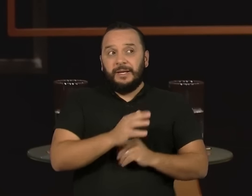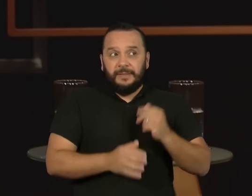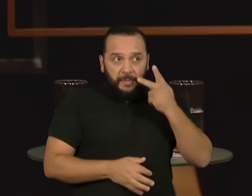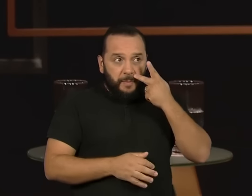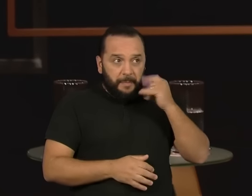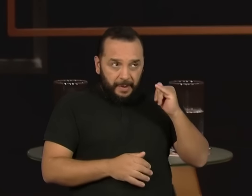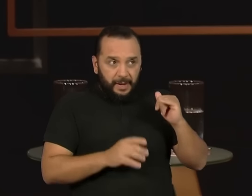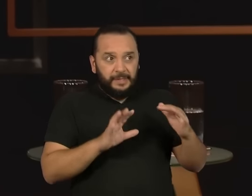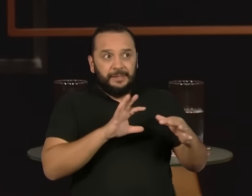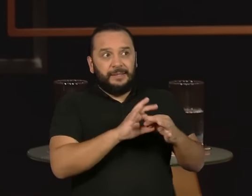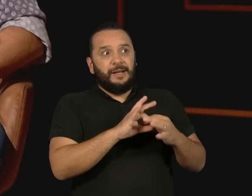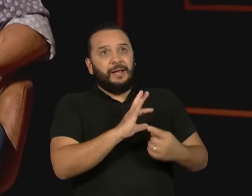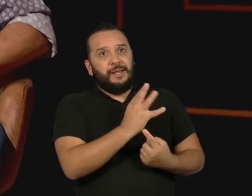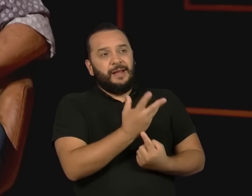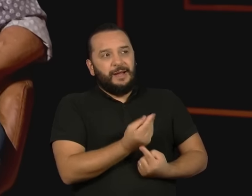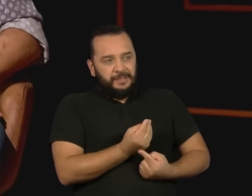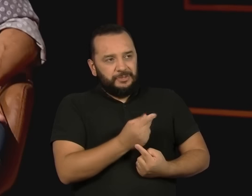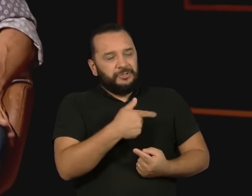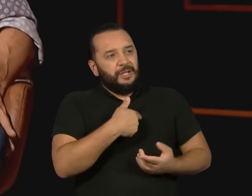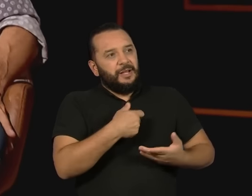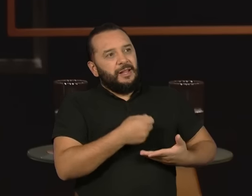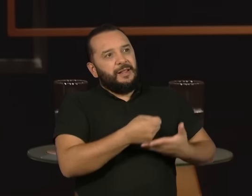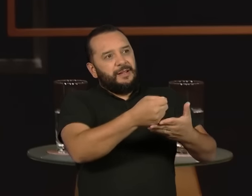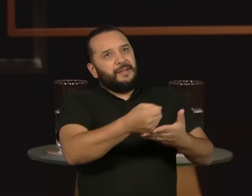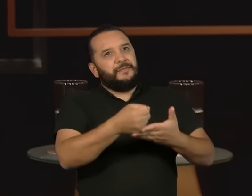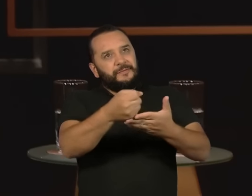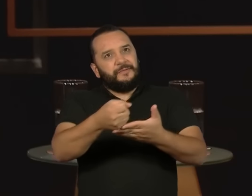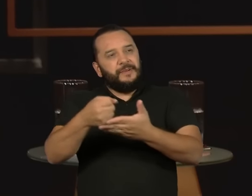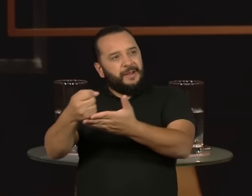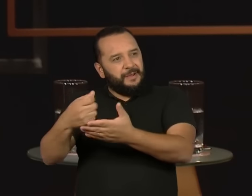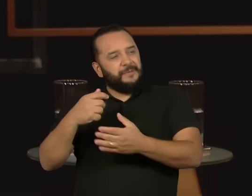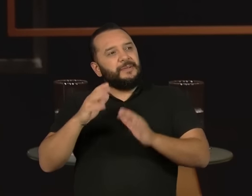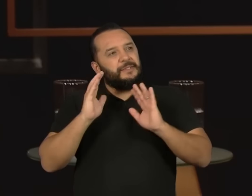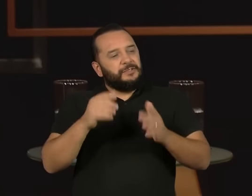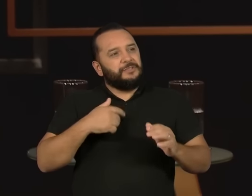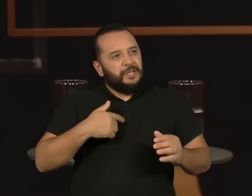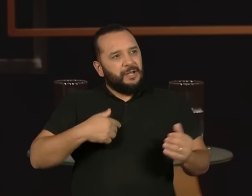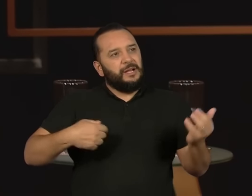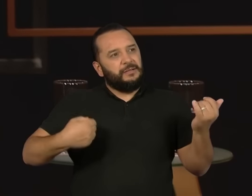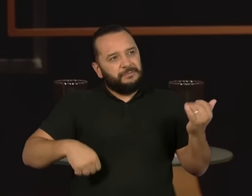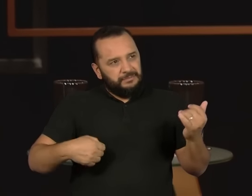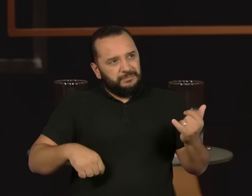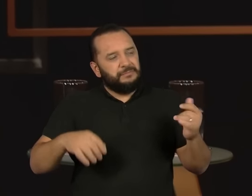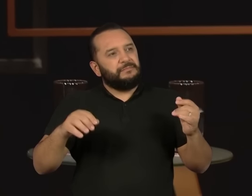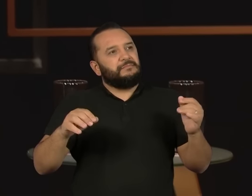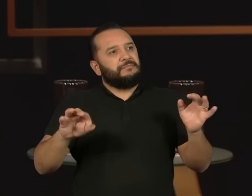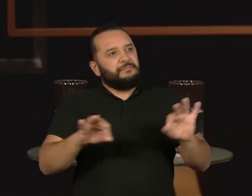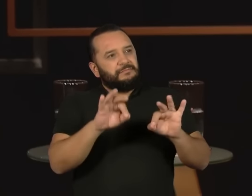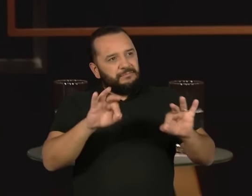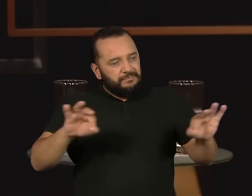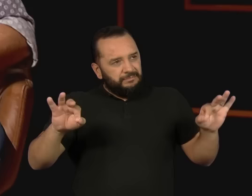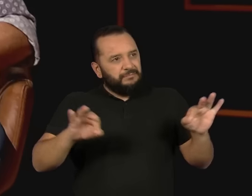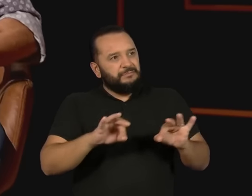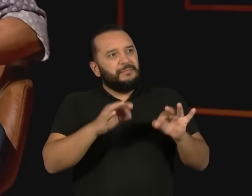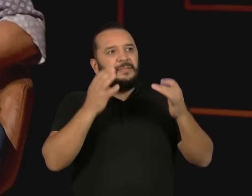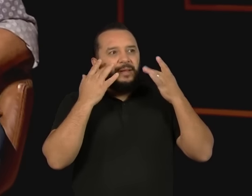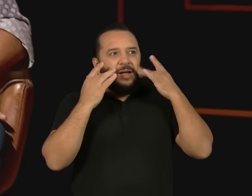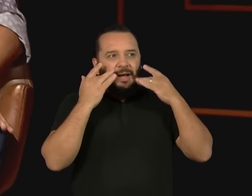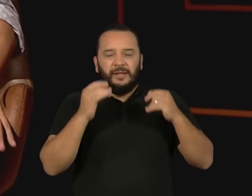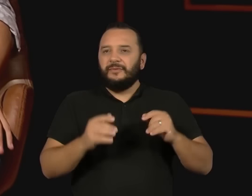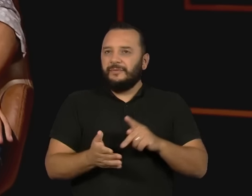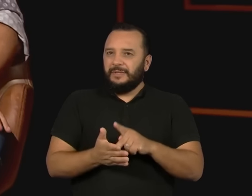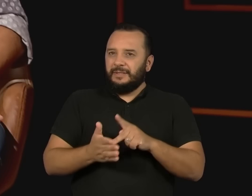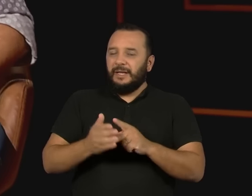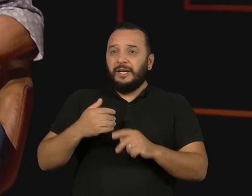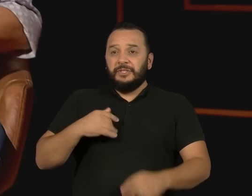ligado às artes, né? Te levava a concertos, tocava alguns instrumentos, levava a teatro, meu pai é muito apaixonado pela